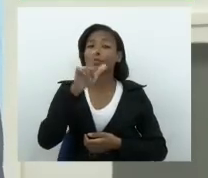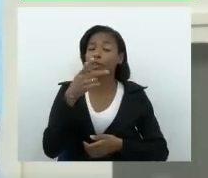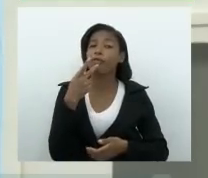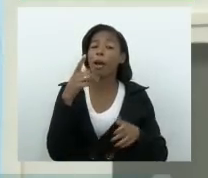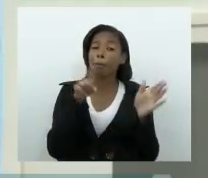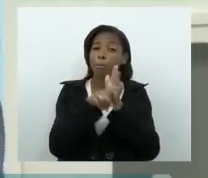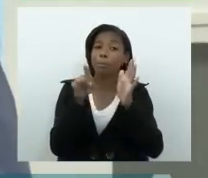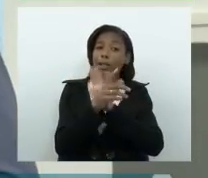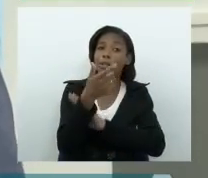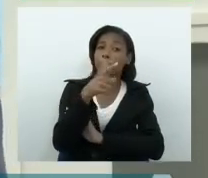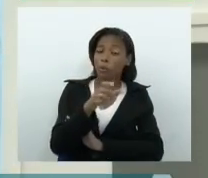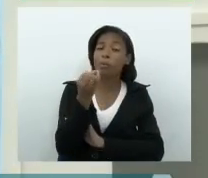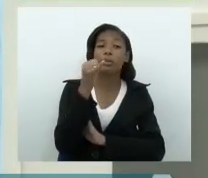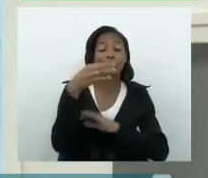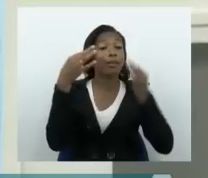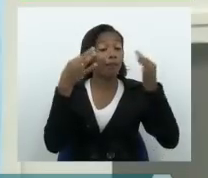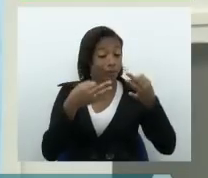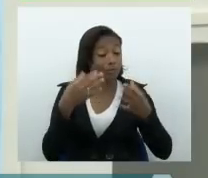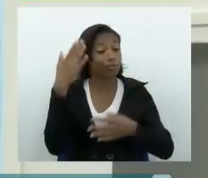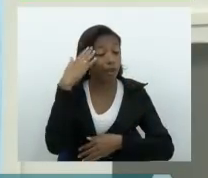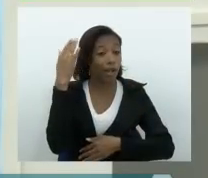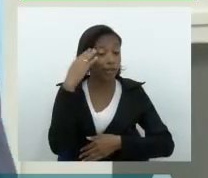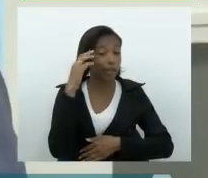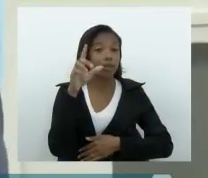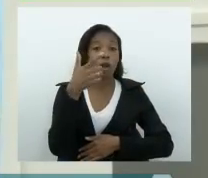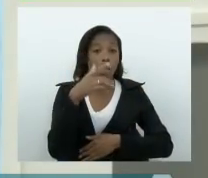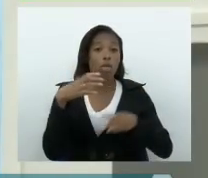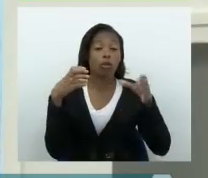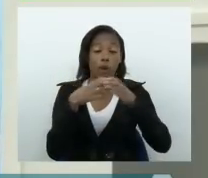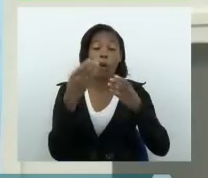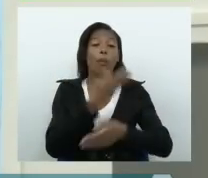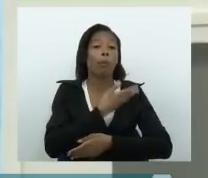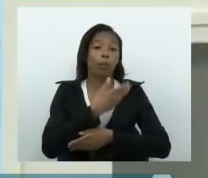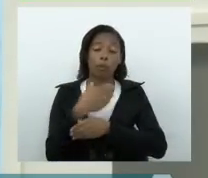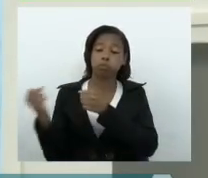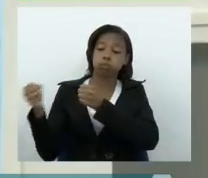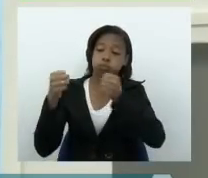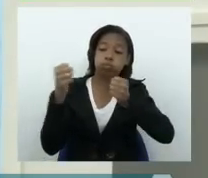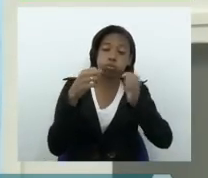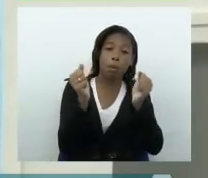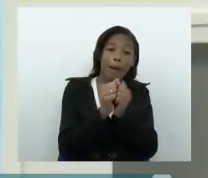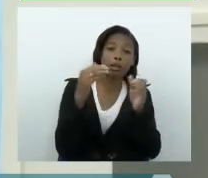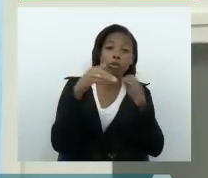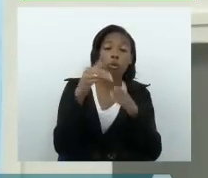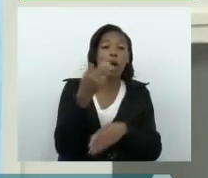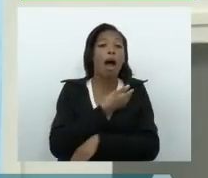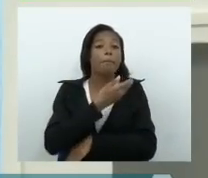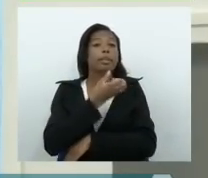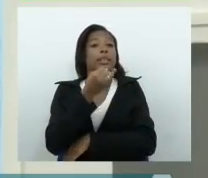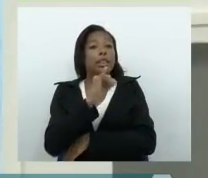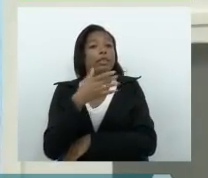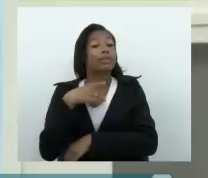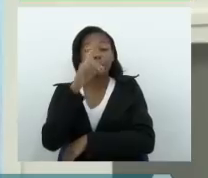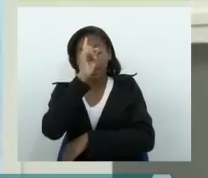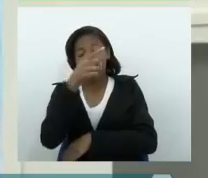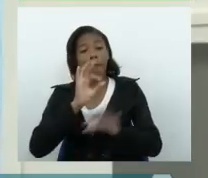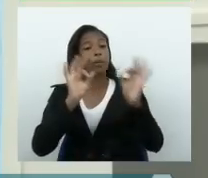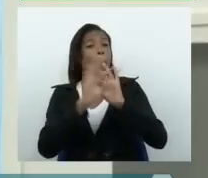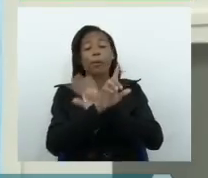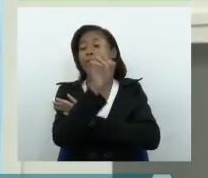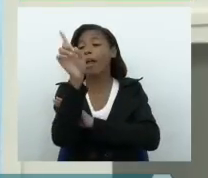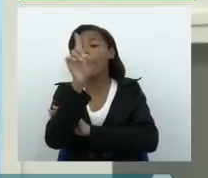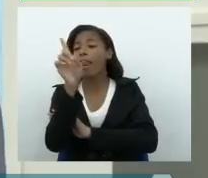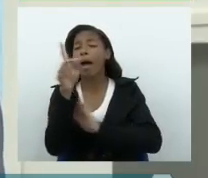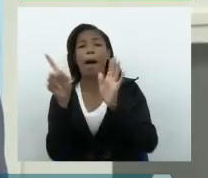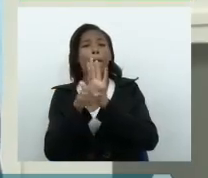na pergunta. Perfeitamente, a gente entende que o PSDB não teria os tais camaradas para colocar no governo, mas, se eleito, você vai ter que mandar projetos para a